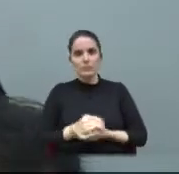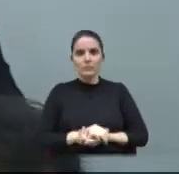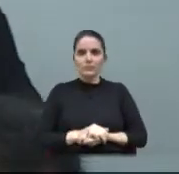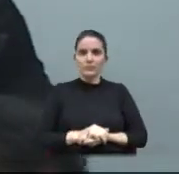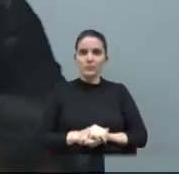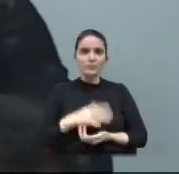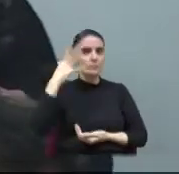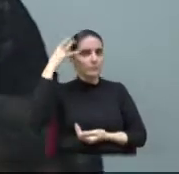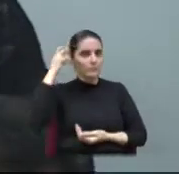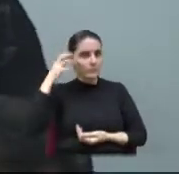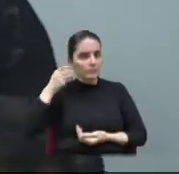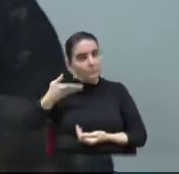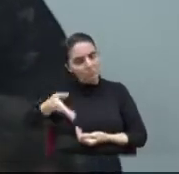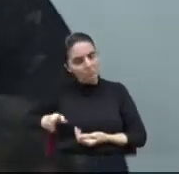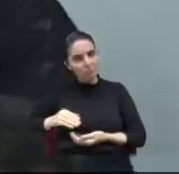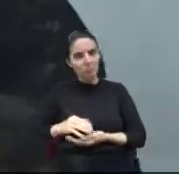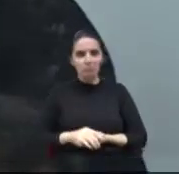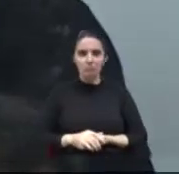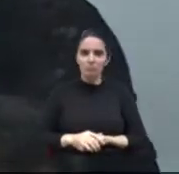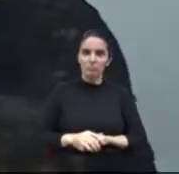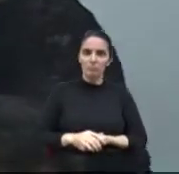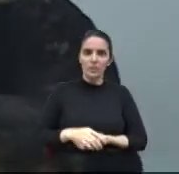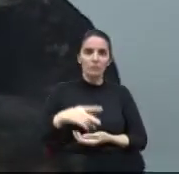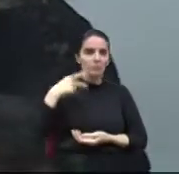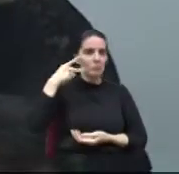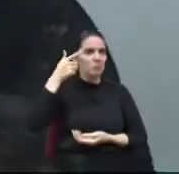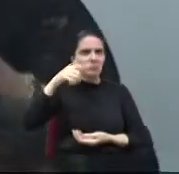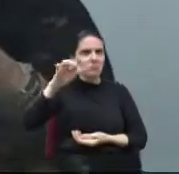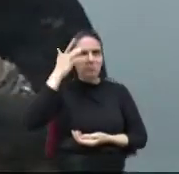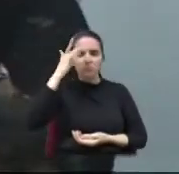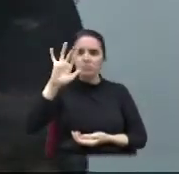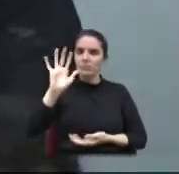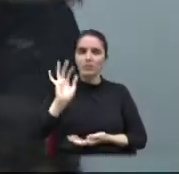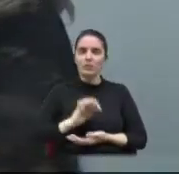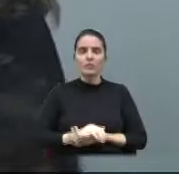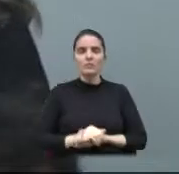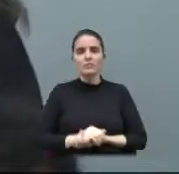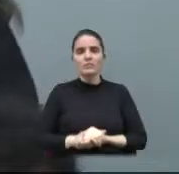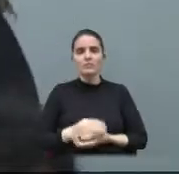a Lu foi lá, não sei se mais algum vereador foi. Gente,